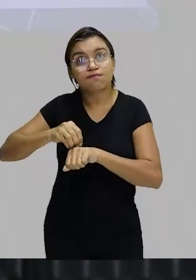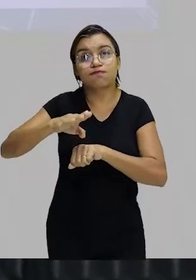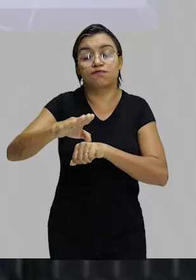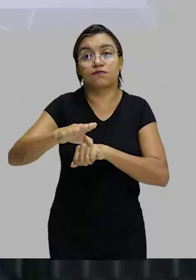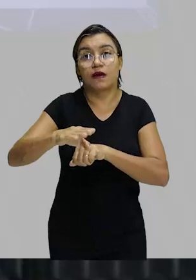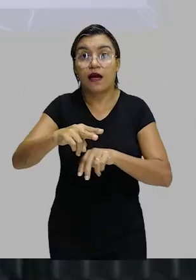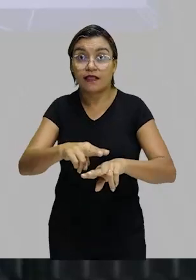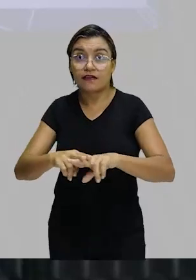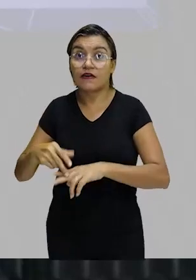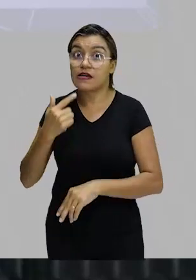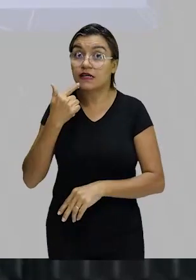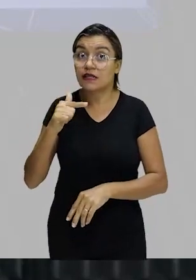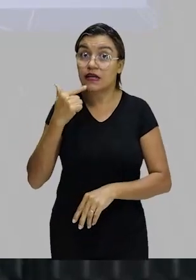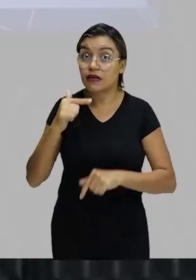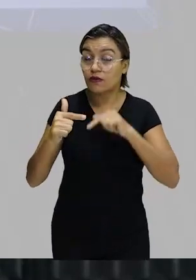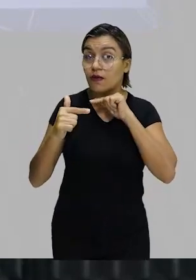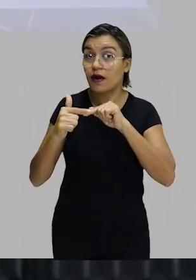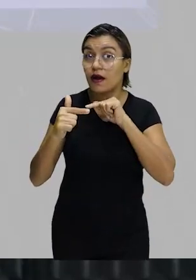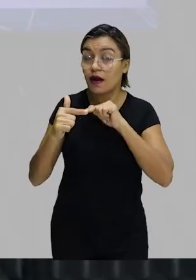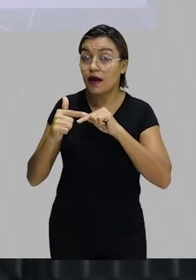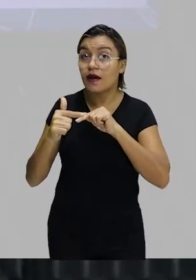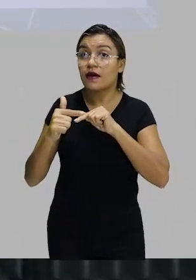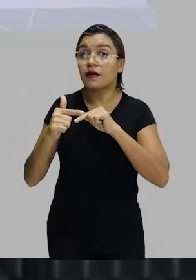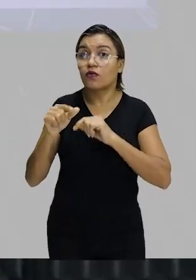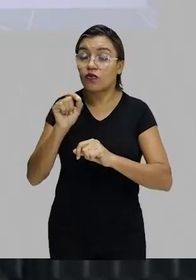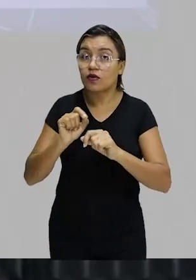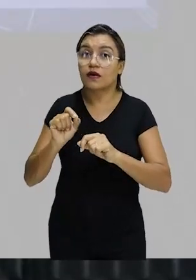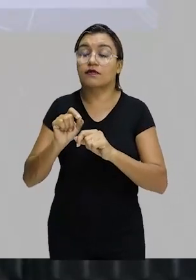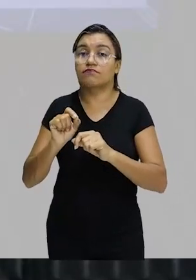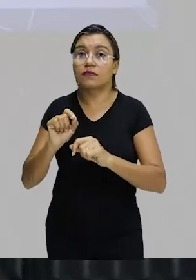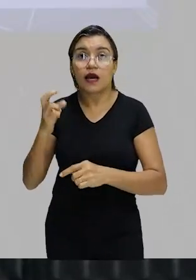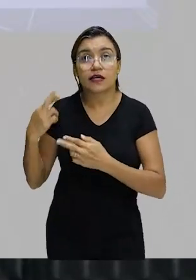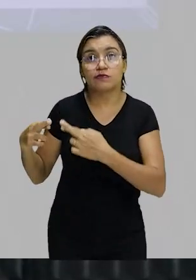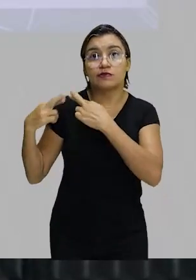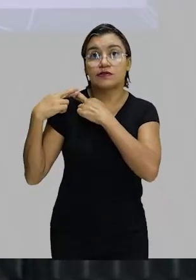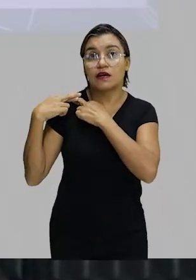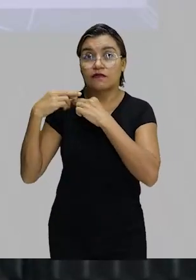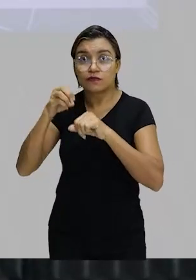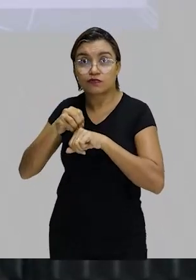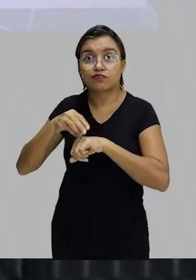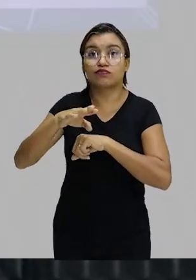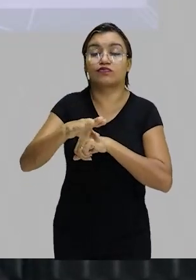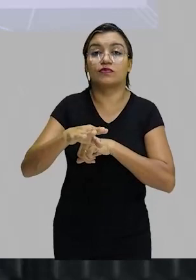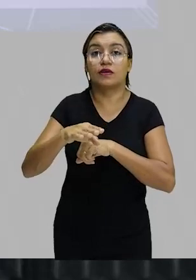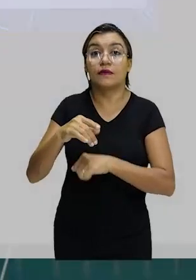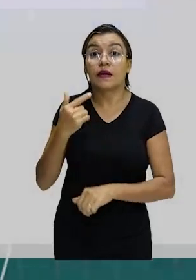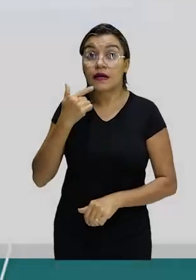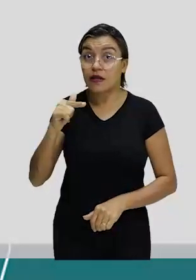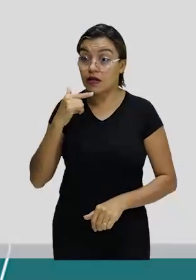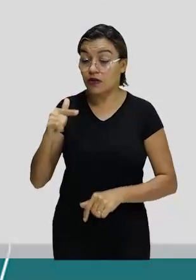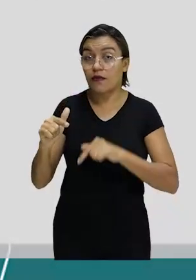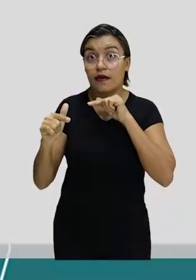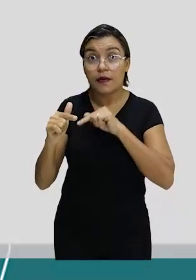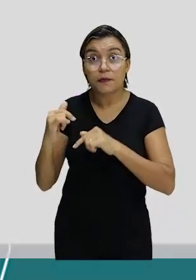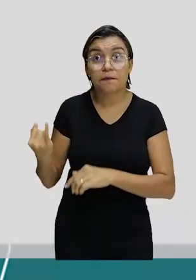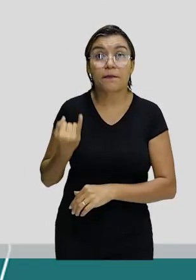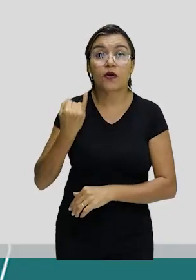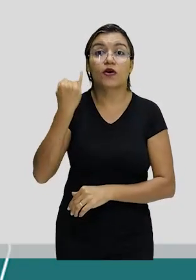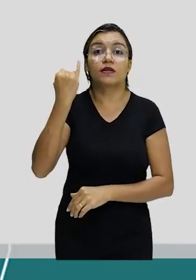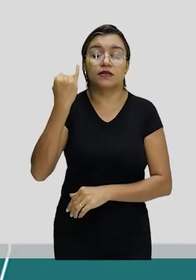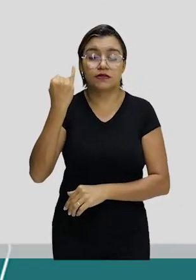da língua. O idioma é o veículo que possibilita essa transmissão. O idioma é uma importante ferramenta ou é